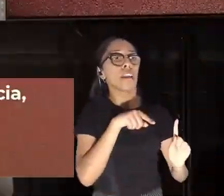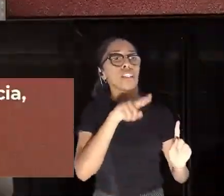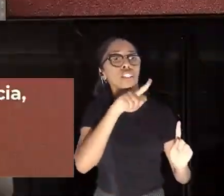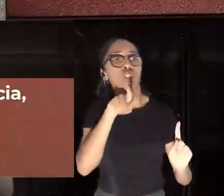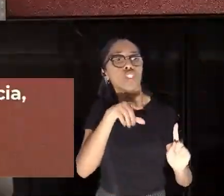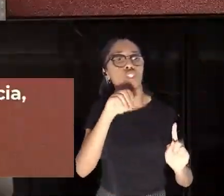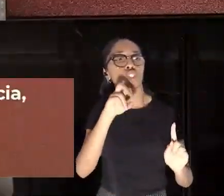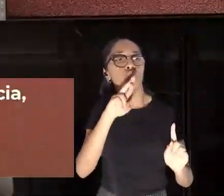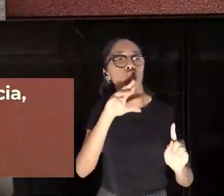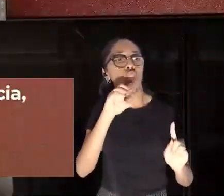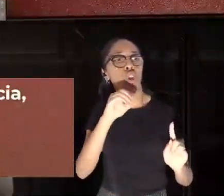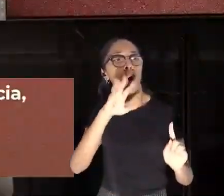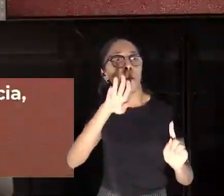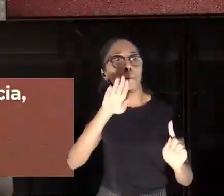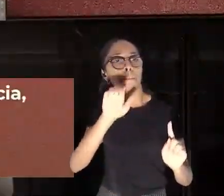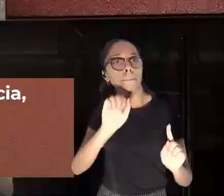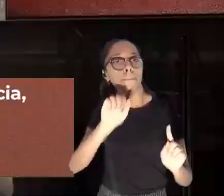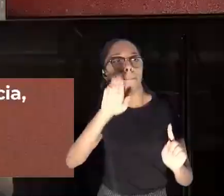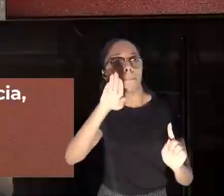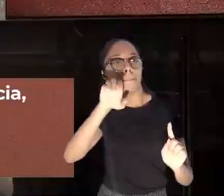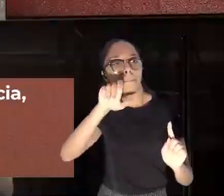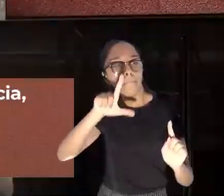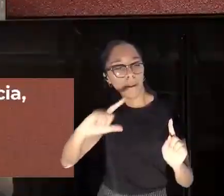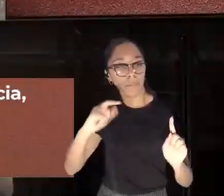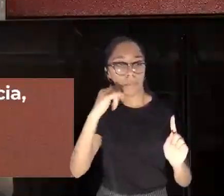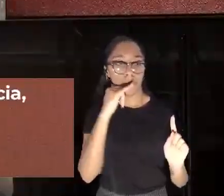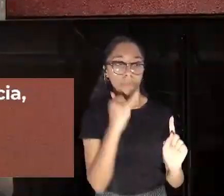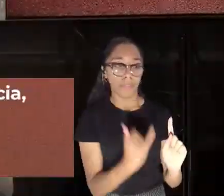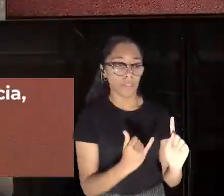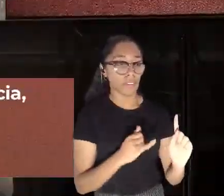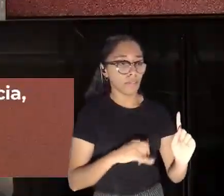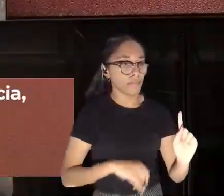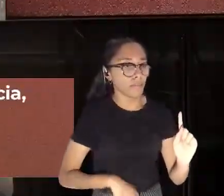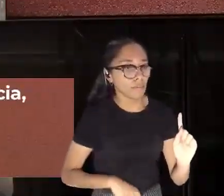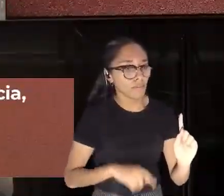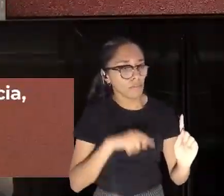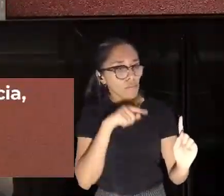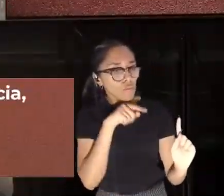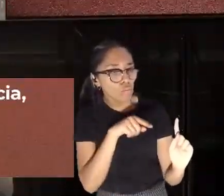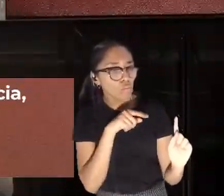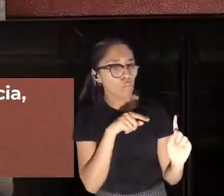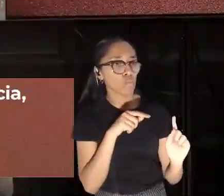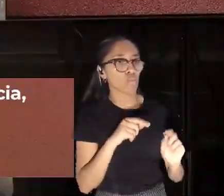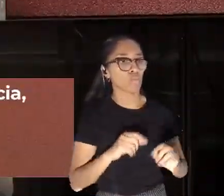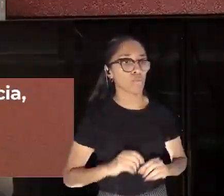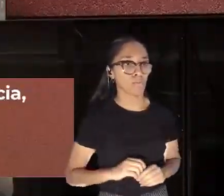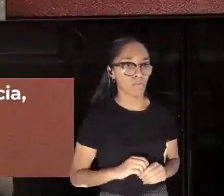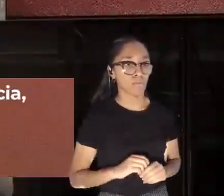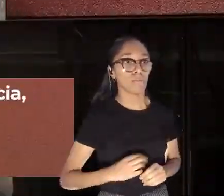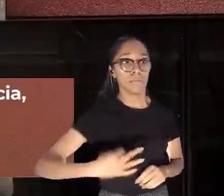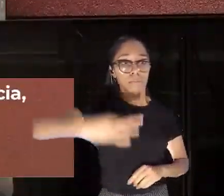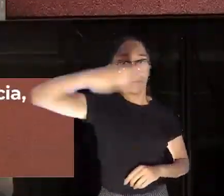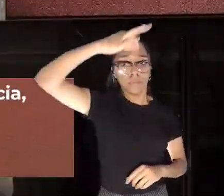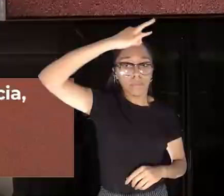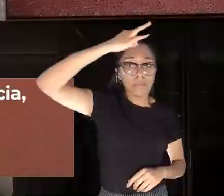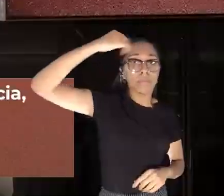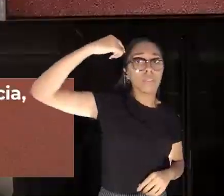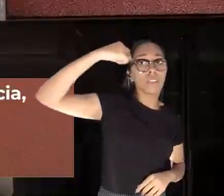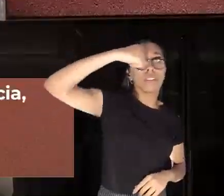Não por força, nem por violência, mas pelo